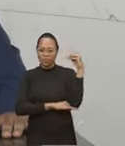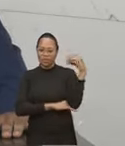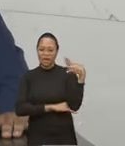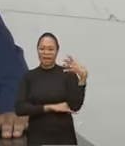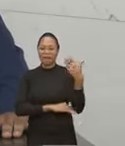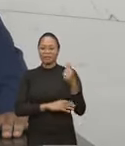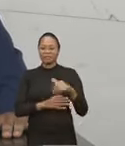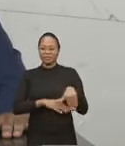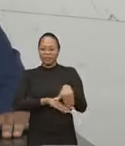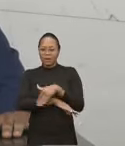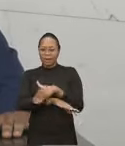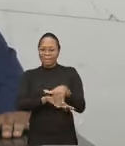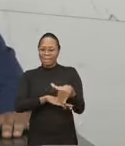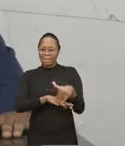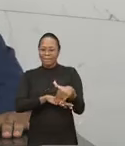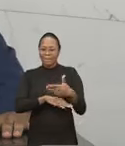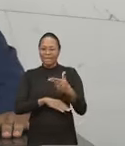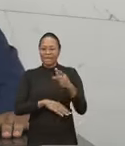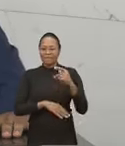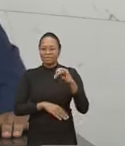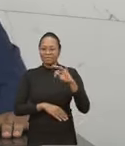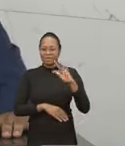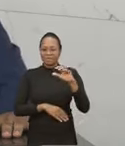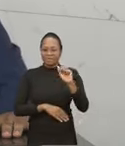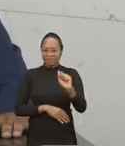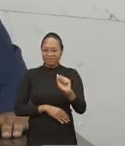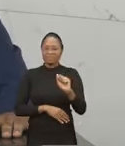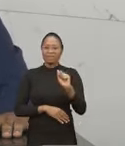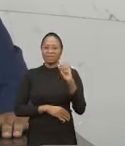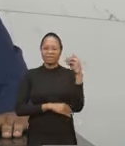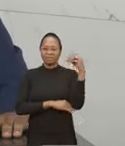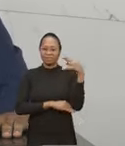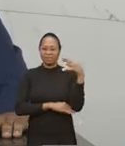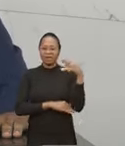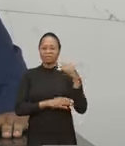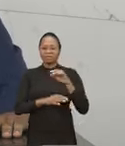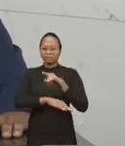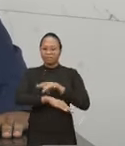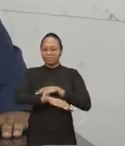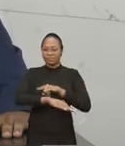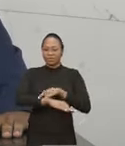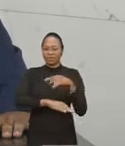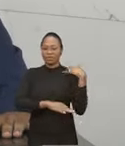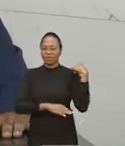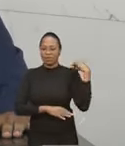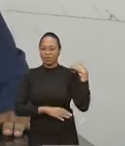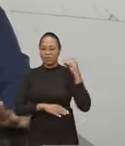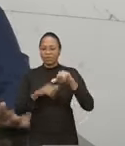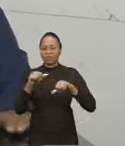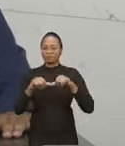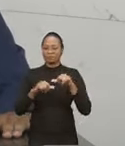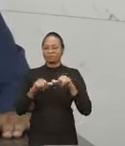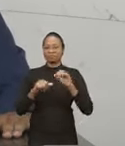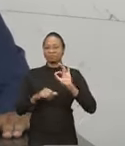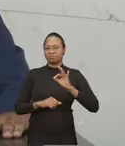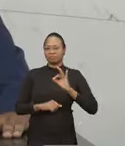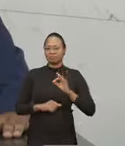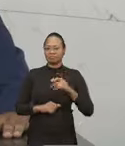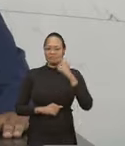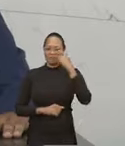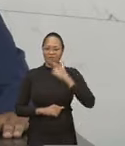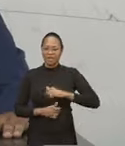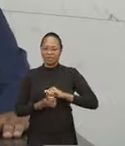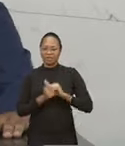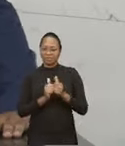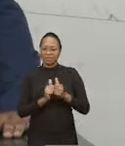pista de Cooper, com o vestiário novo, para a comunidade de Areias usufruir. Eu que sou esportista, vim